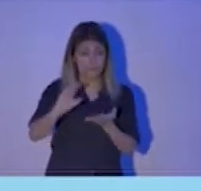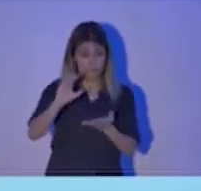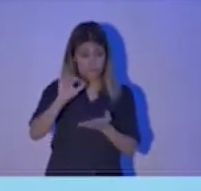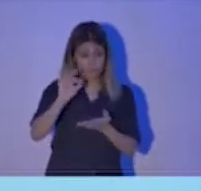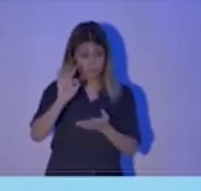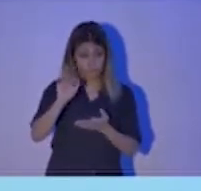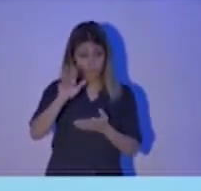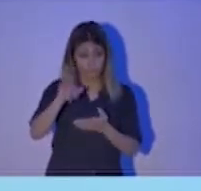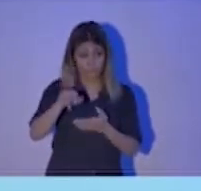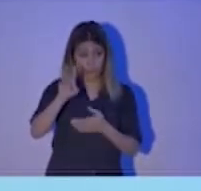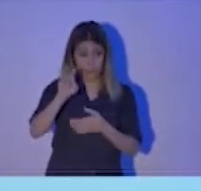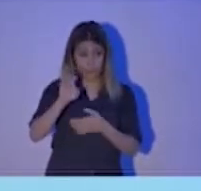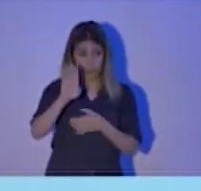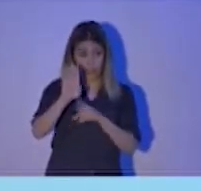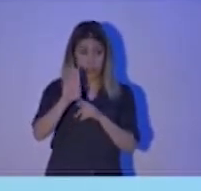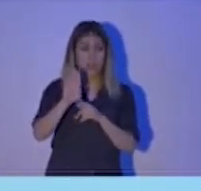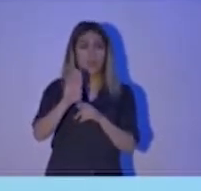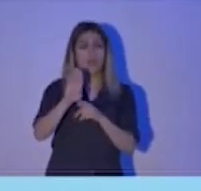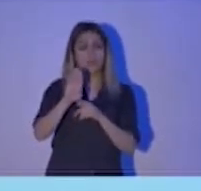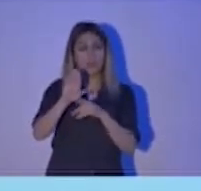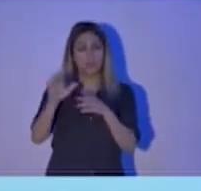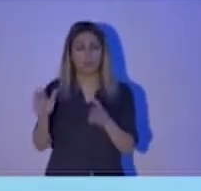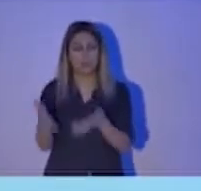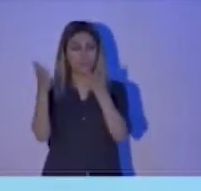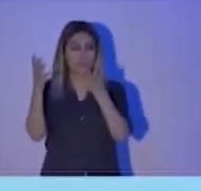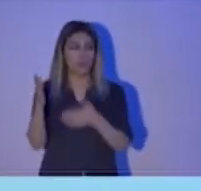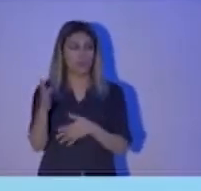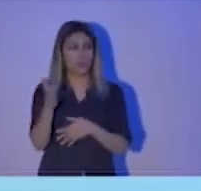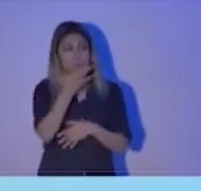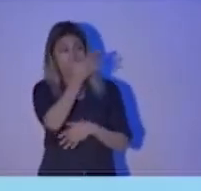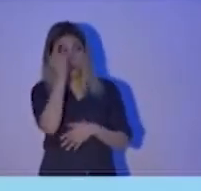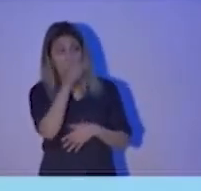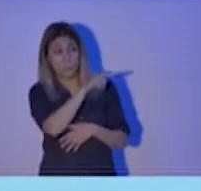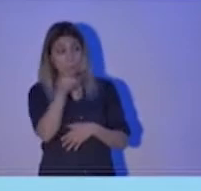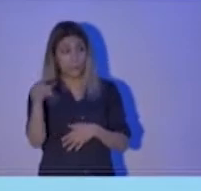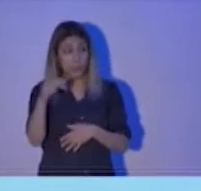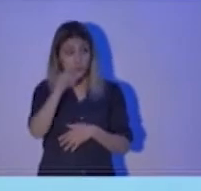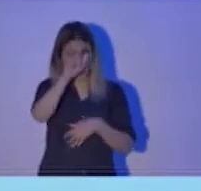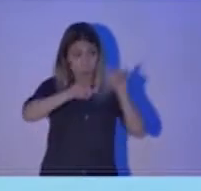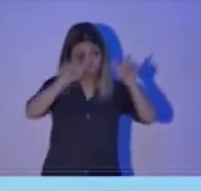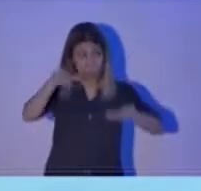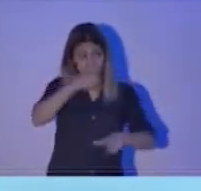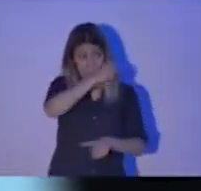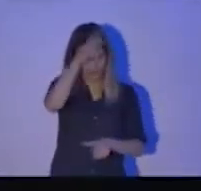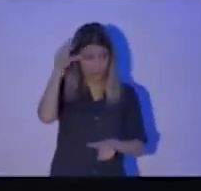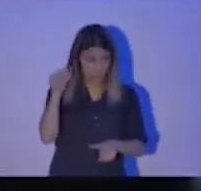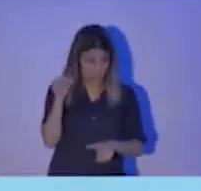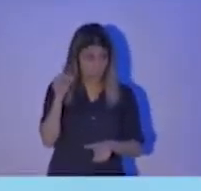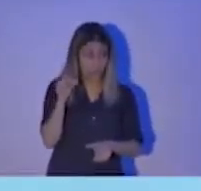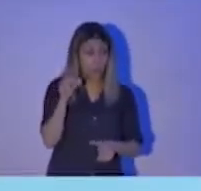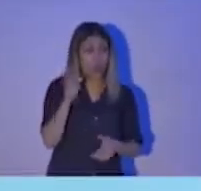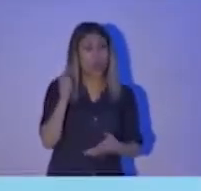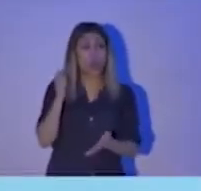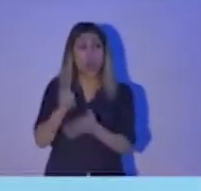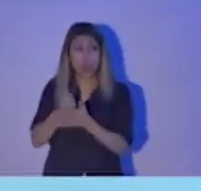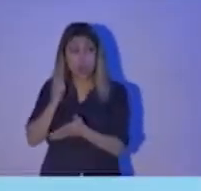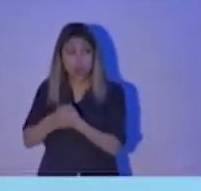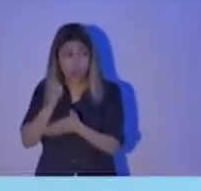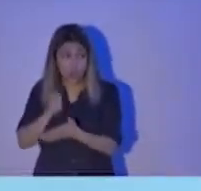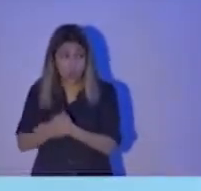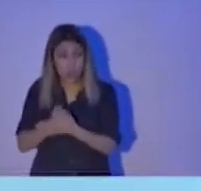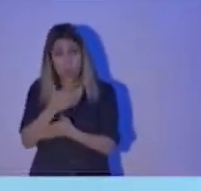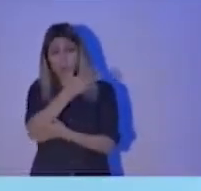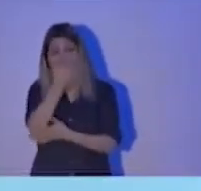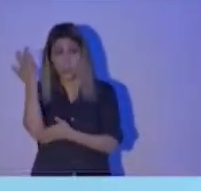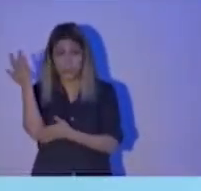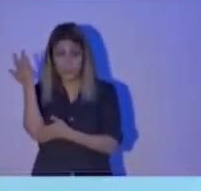forma? Incentivando prefeitas, prefeitos aqui presentes. Cobre do seu dirigente a participação nas atividades que a Undime organiza,